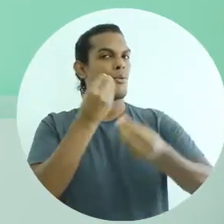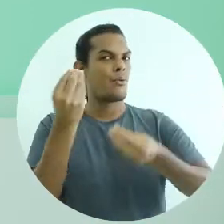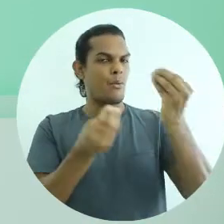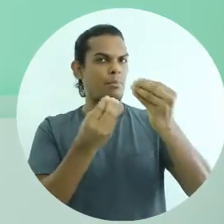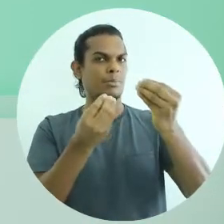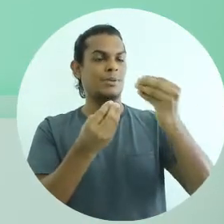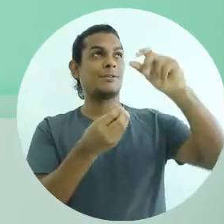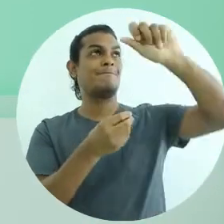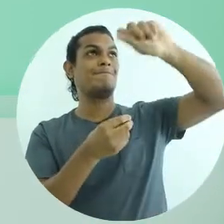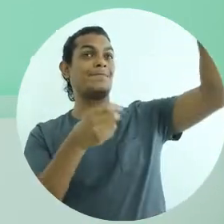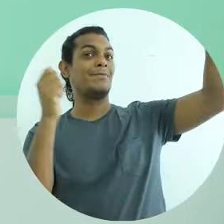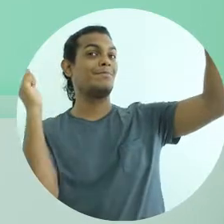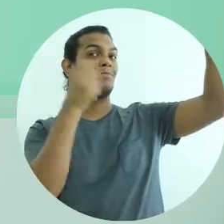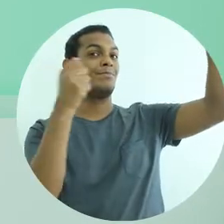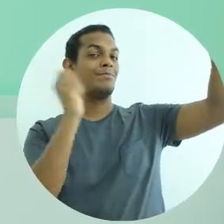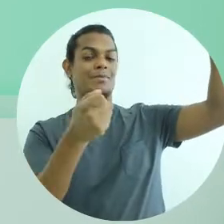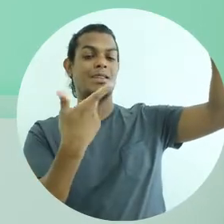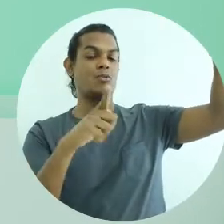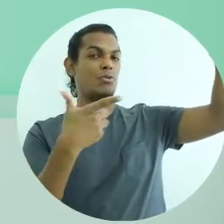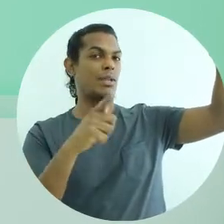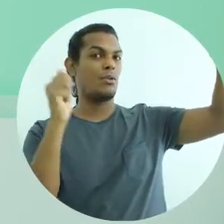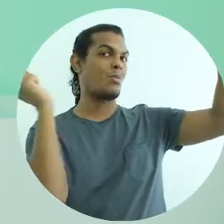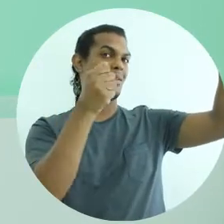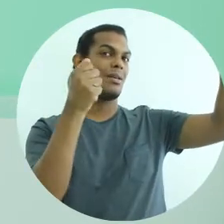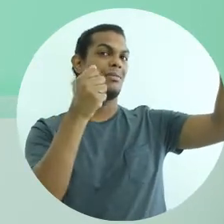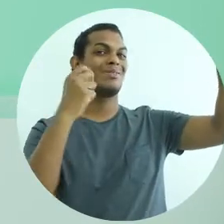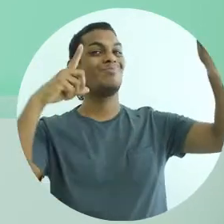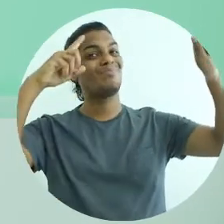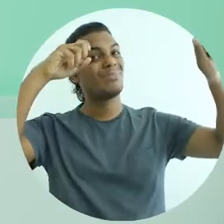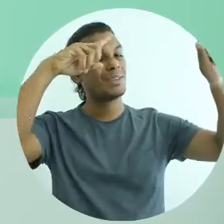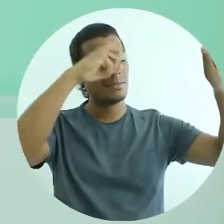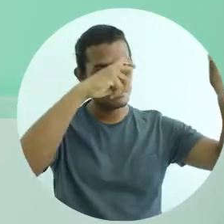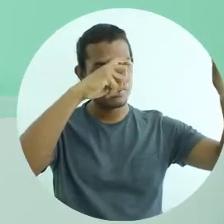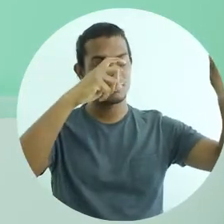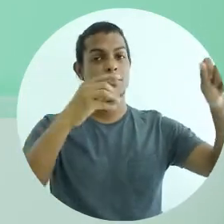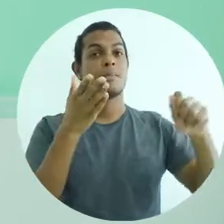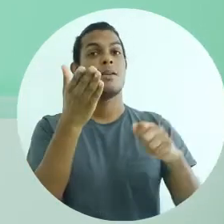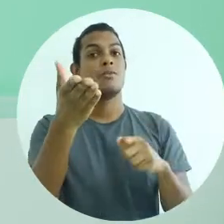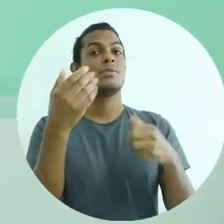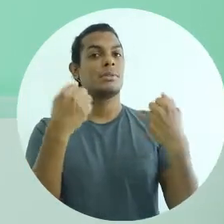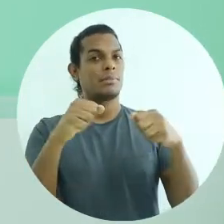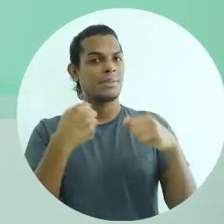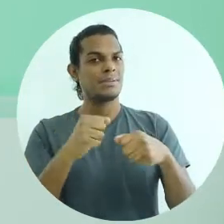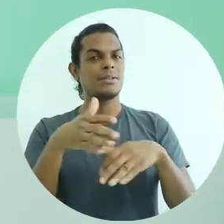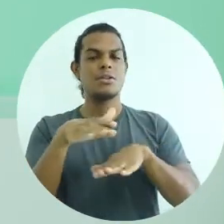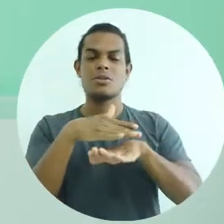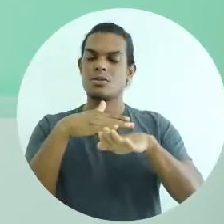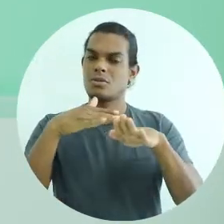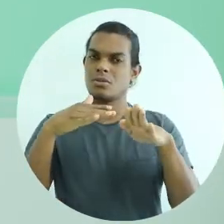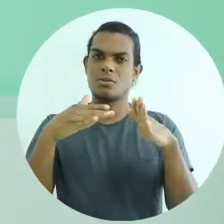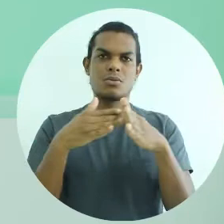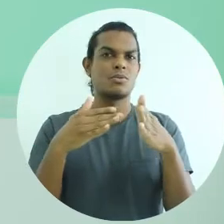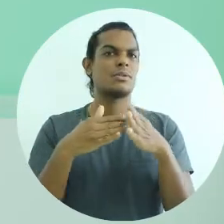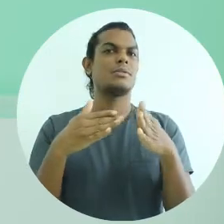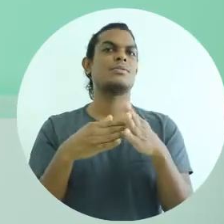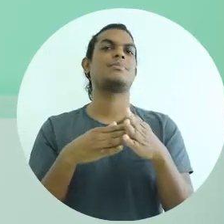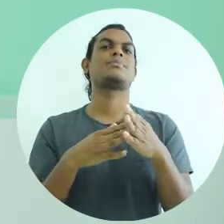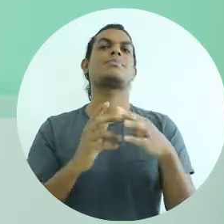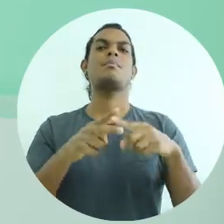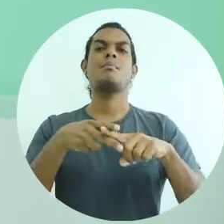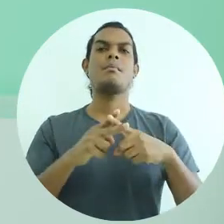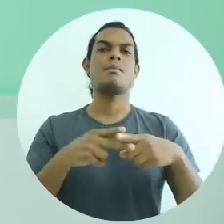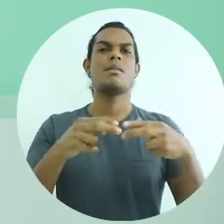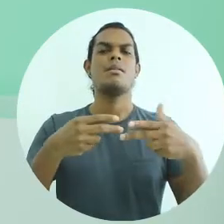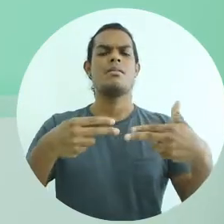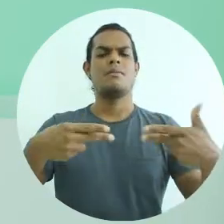empresa vai planejar, analisar e solucionar problemas sem as ferramentas, ela também tem um pouco mais de dificuldade do que se